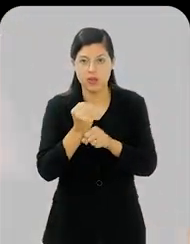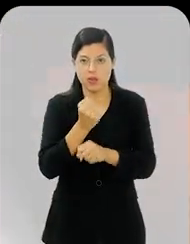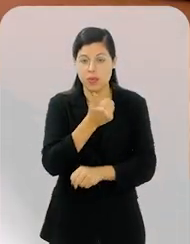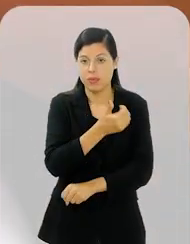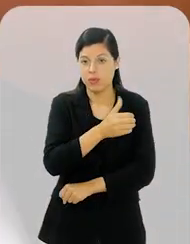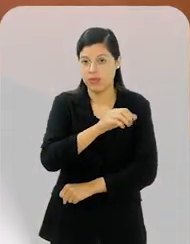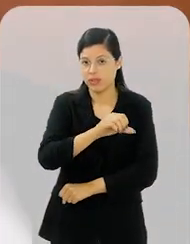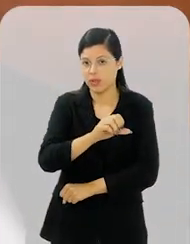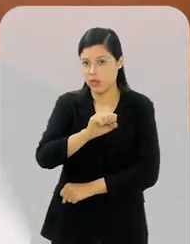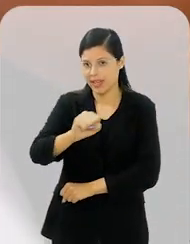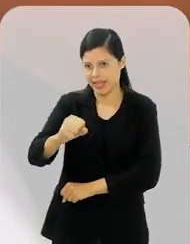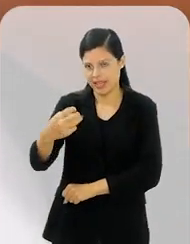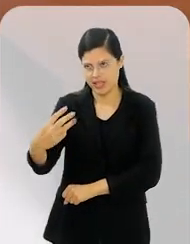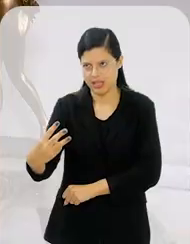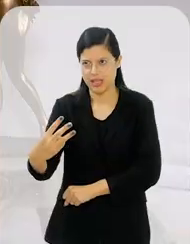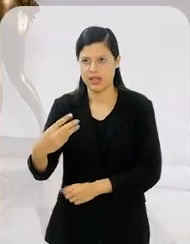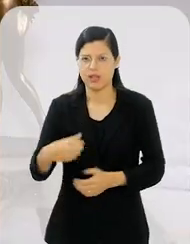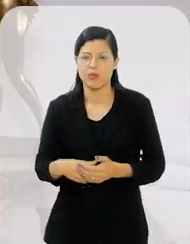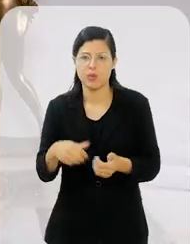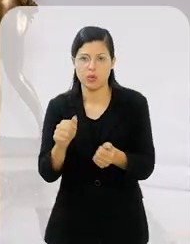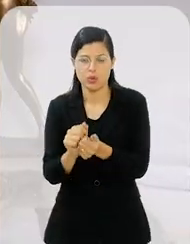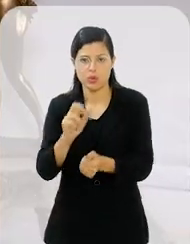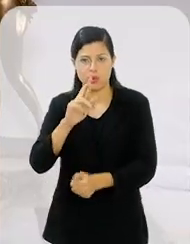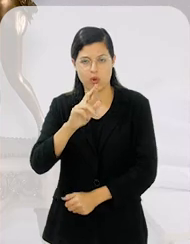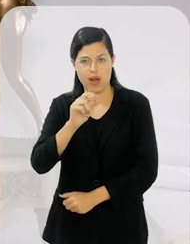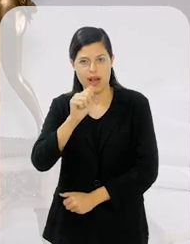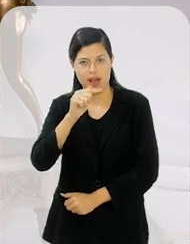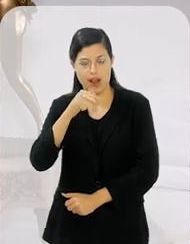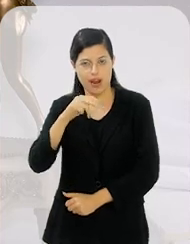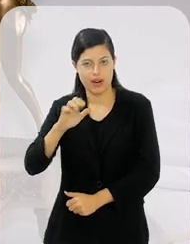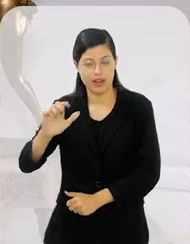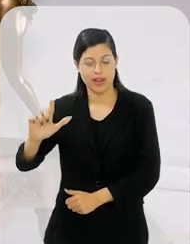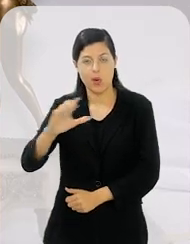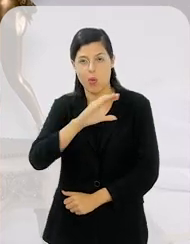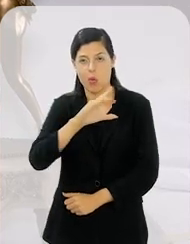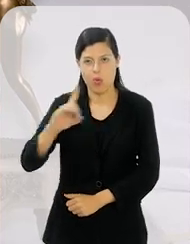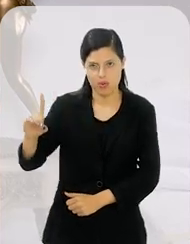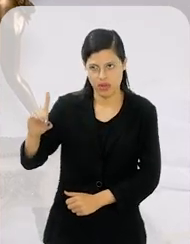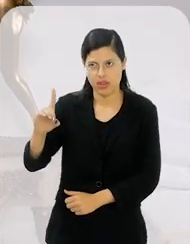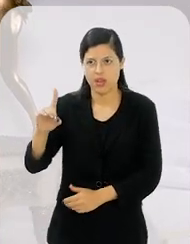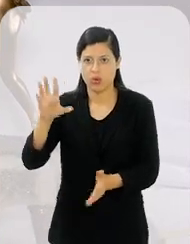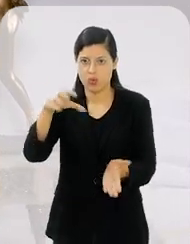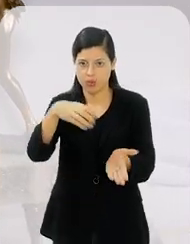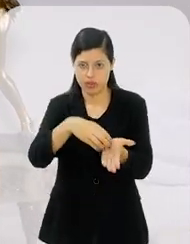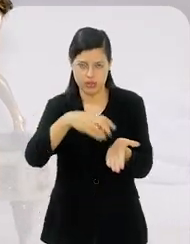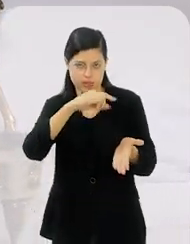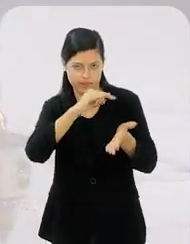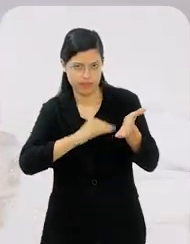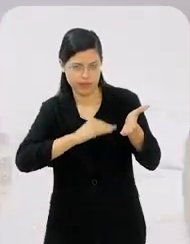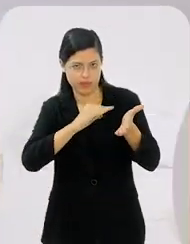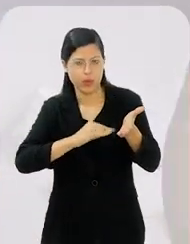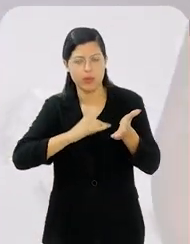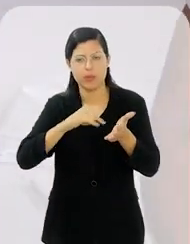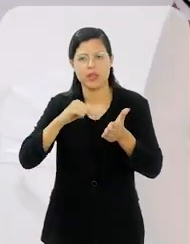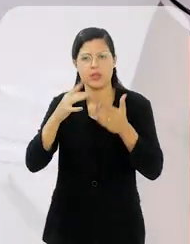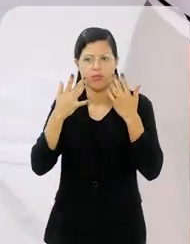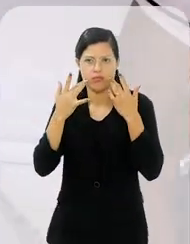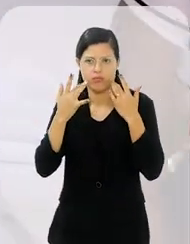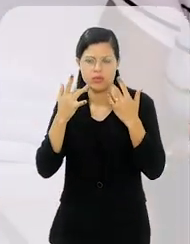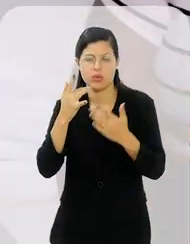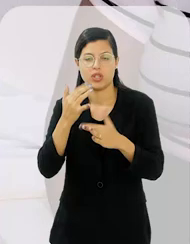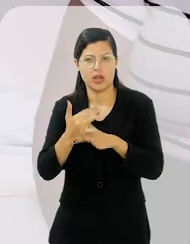desde 1983. Eu estou aqui com a Raquel Villagrán, ela é coordenadora do CEDOC, o Centro de Documentação do